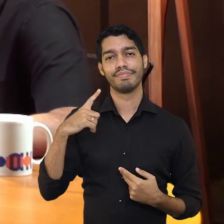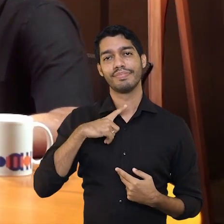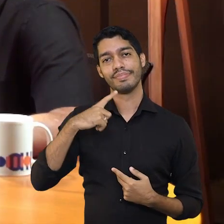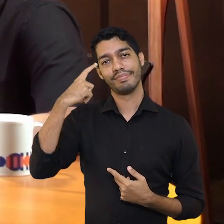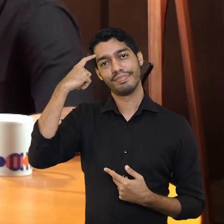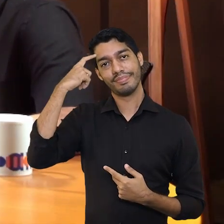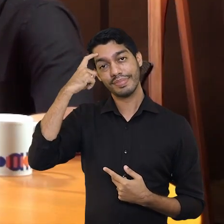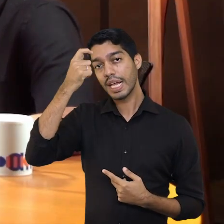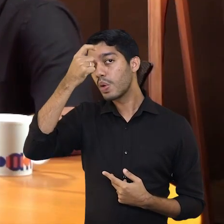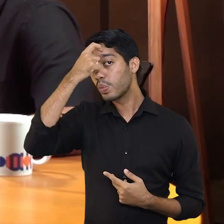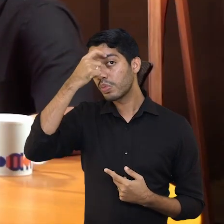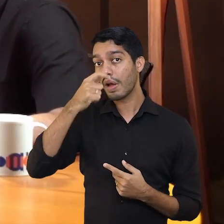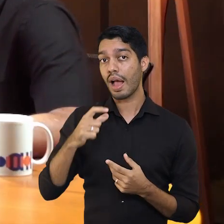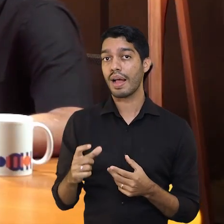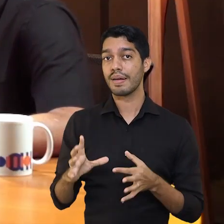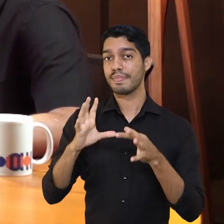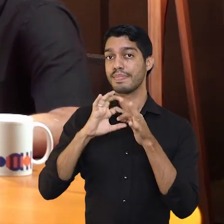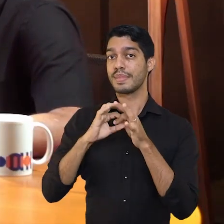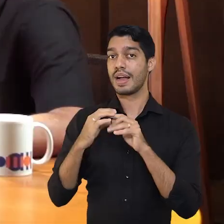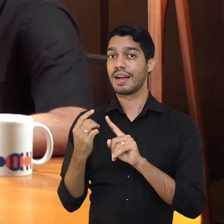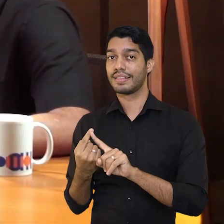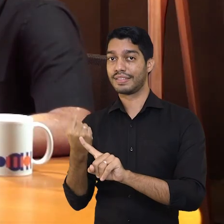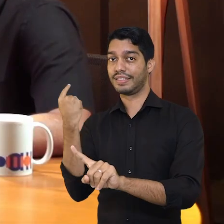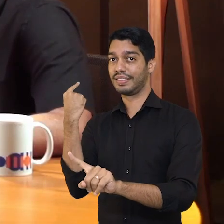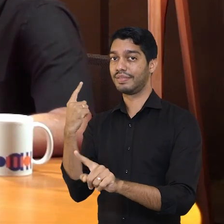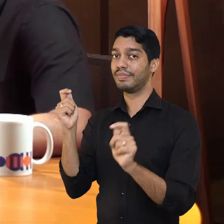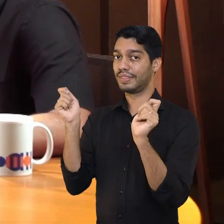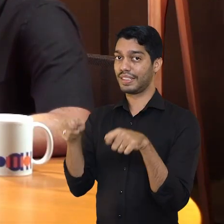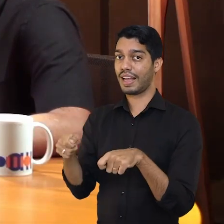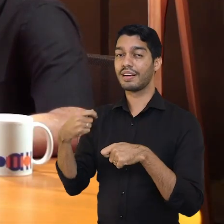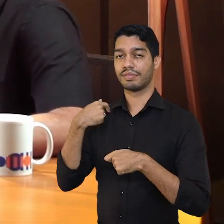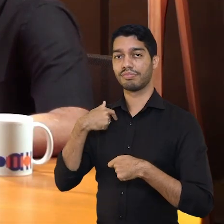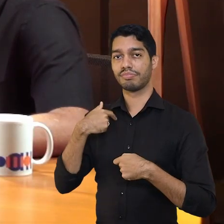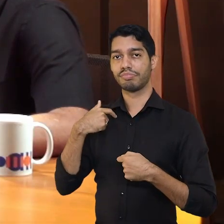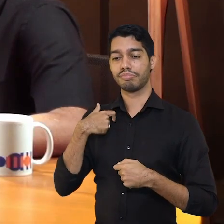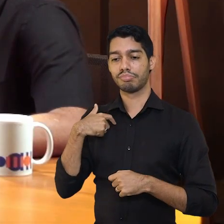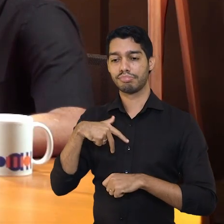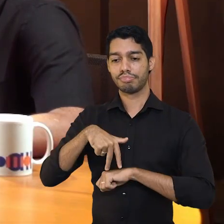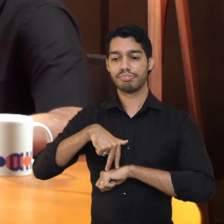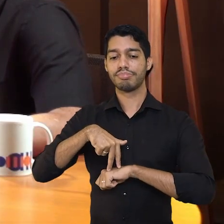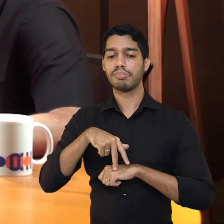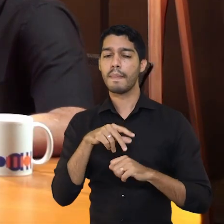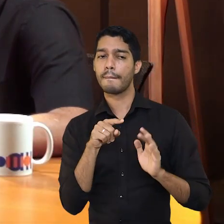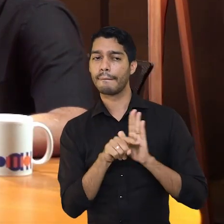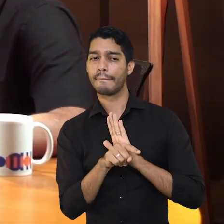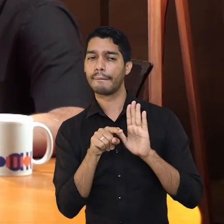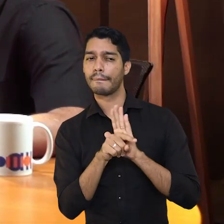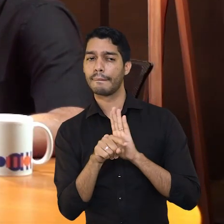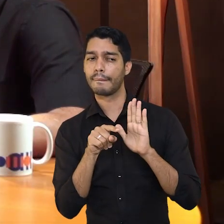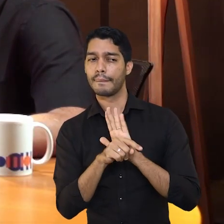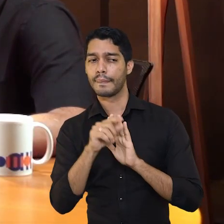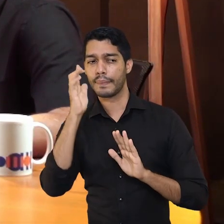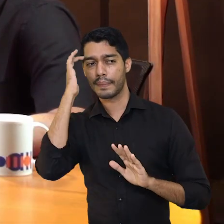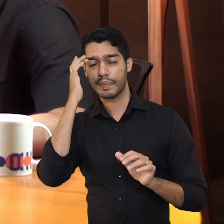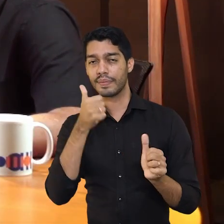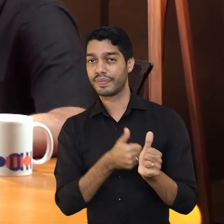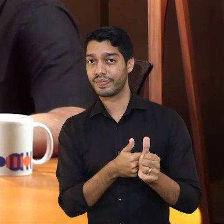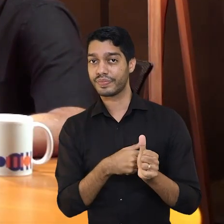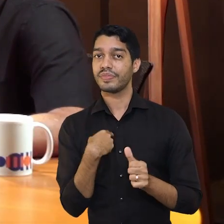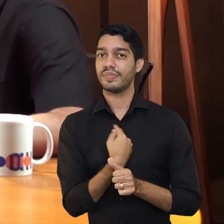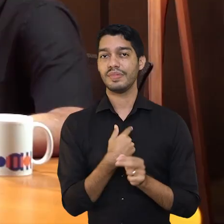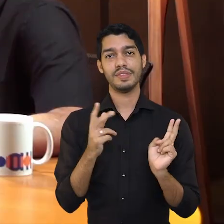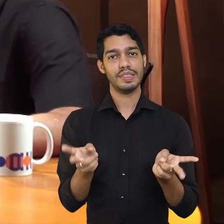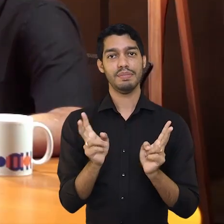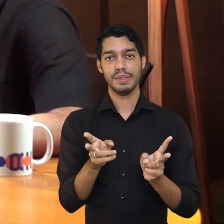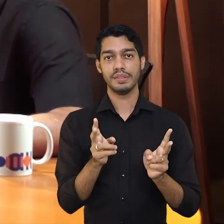prévio que me permite ter uma postura crítica diante daquilo que me foi entregue. Então a gente sempre trabalha com eles essa noção de eles precisam